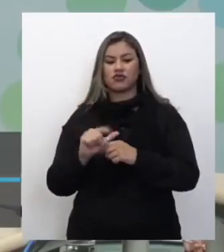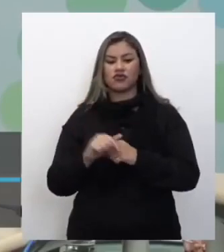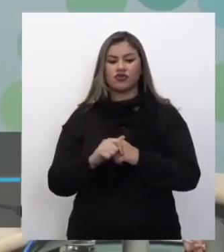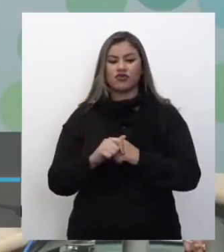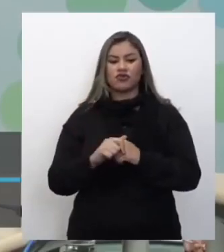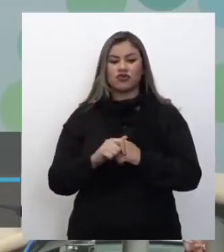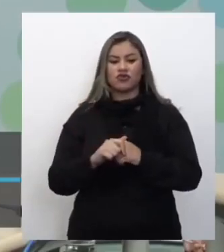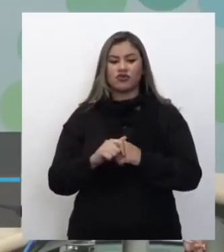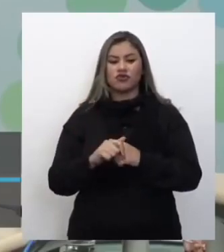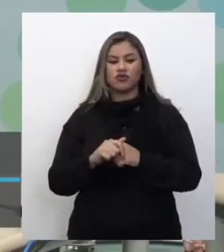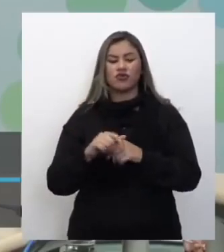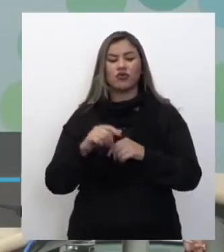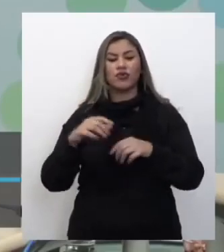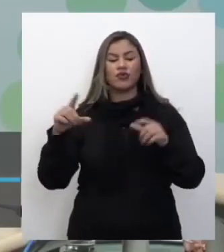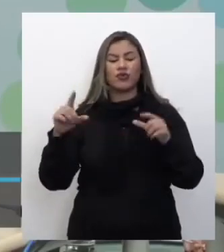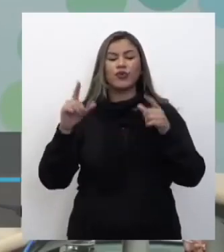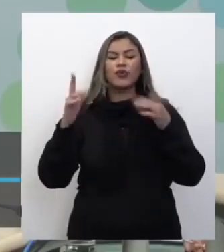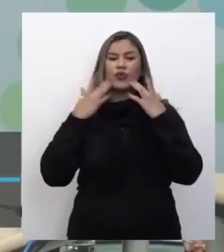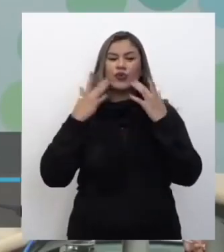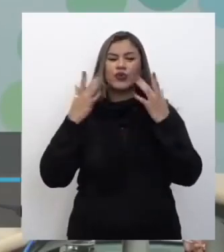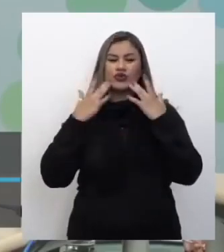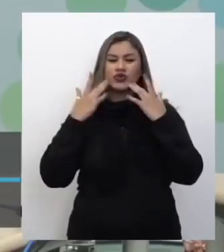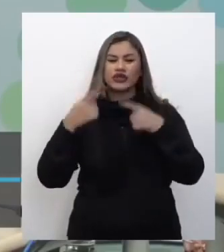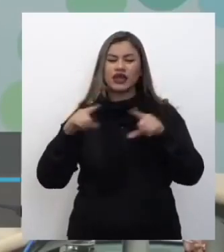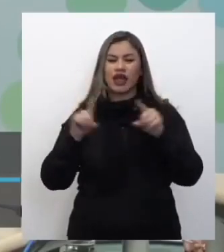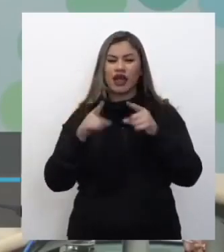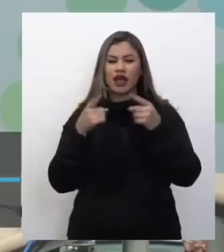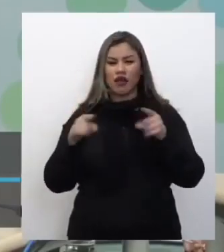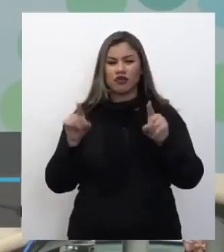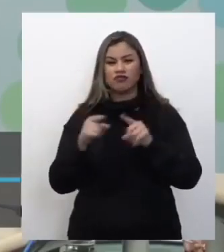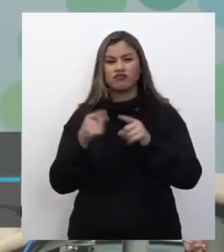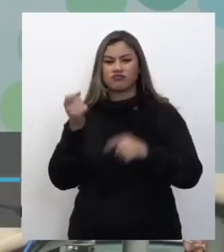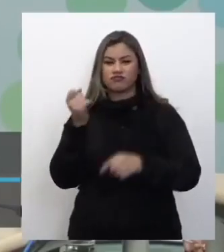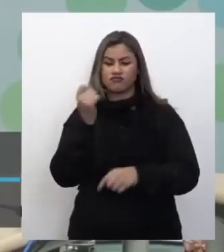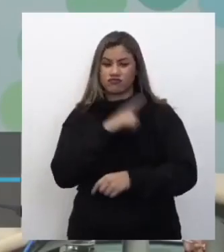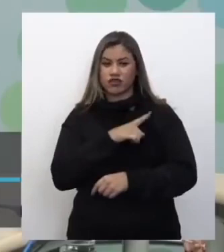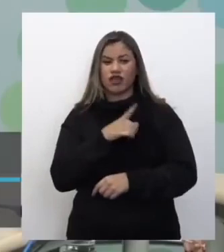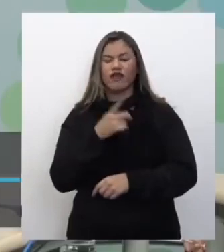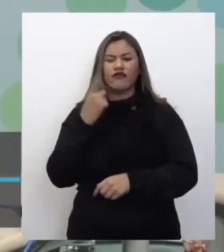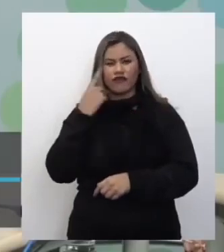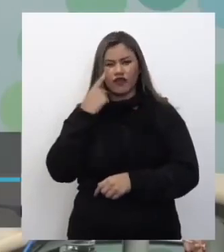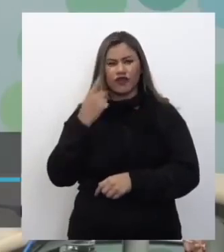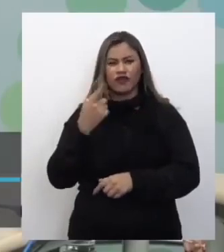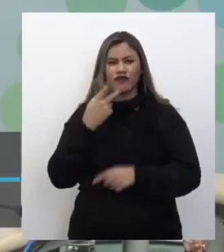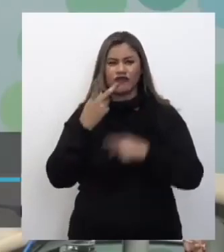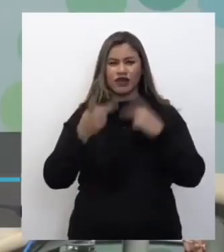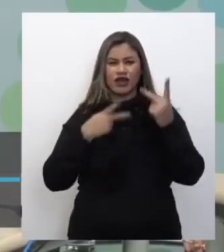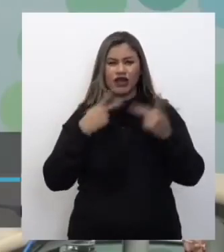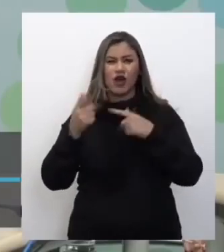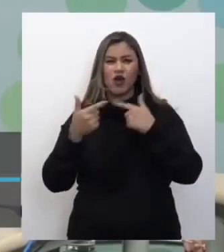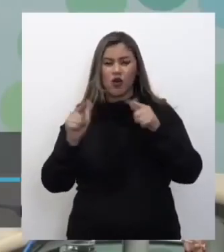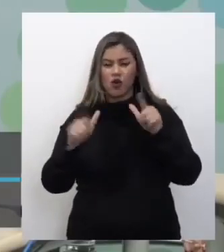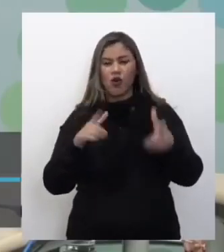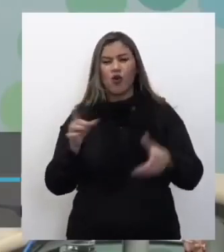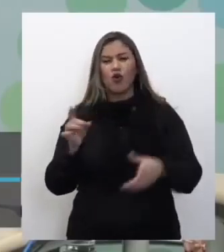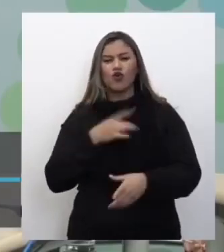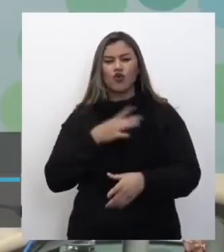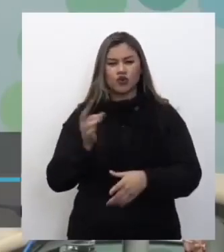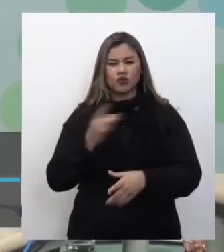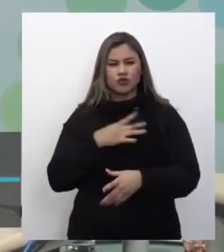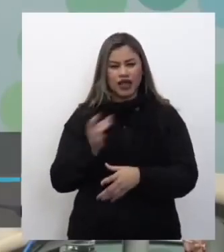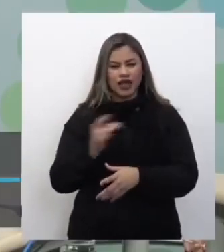comédia. Pensa que aqui eles colocaram alguns outros estilos, né? Eles pegaram suspense, né? Que aí já entra na parte do cinema, né?